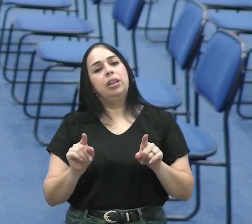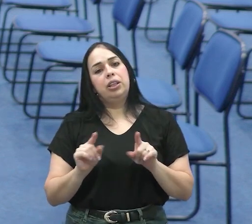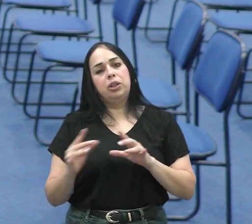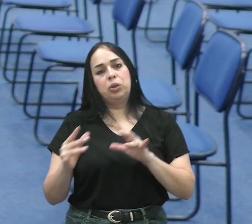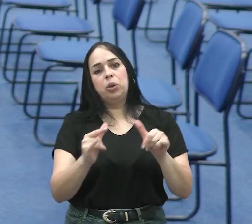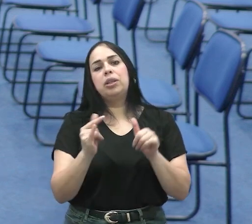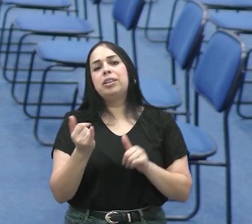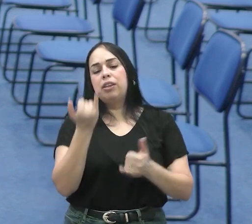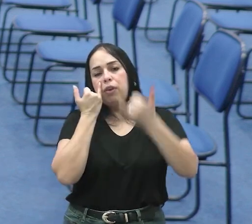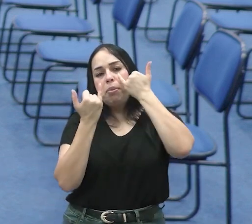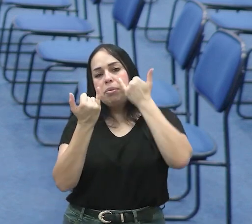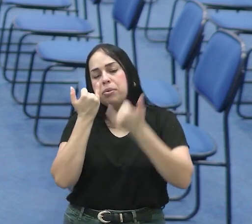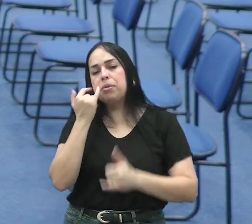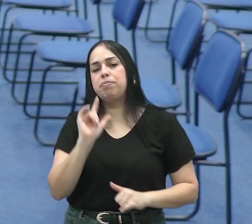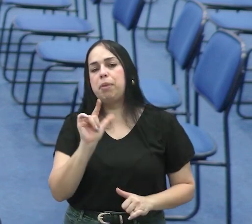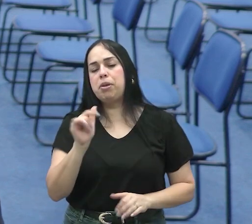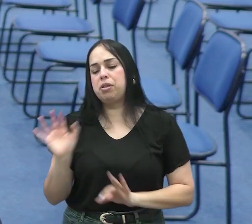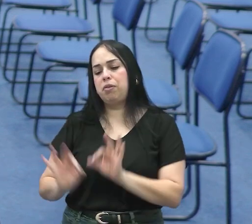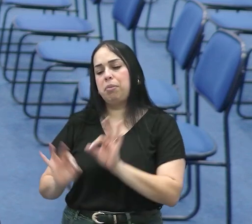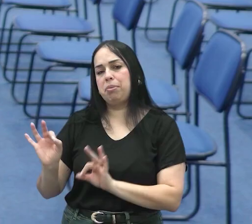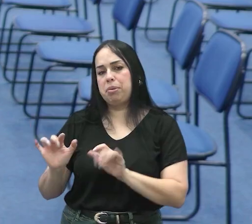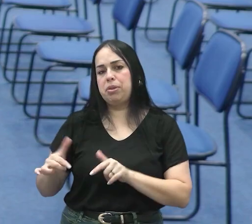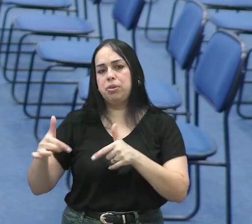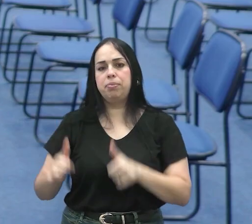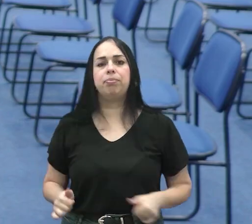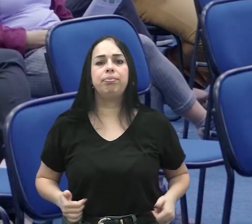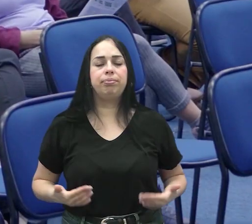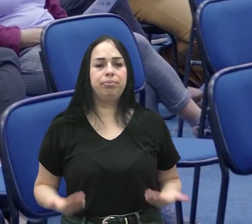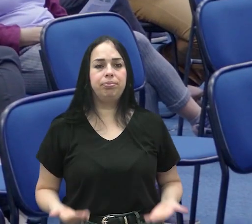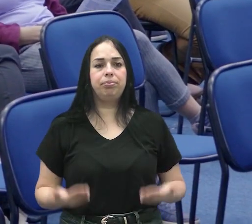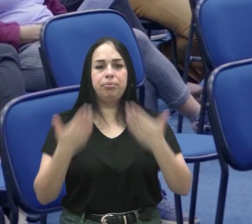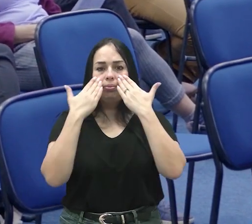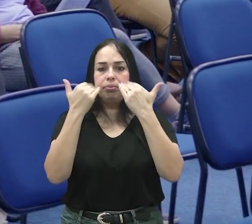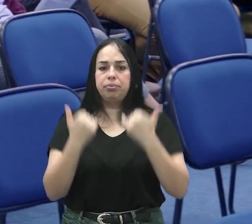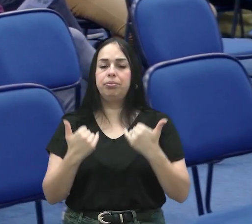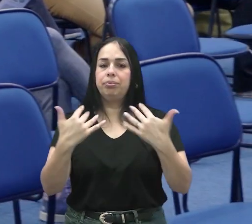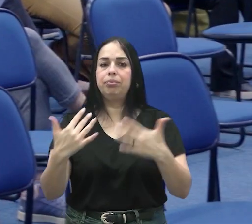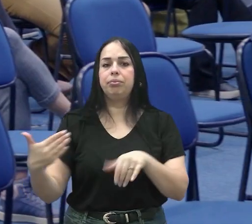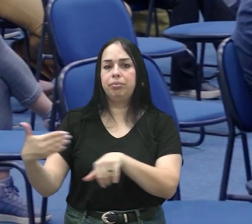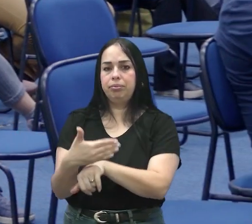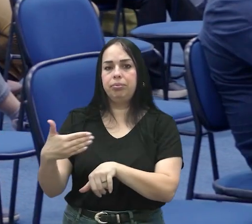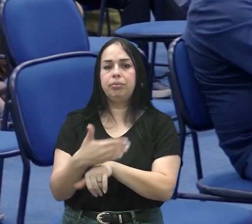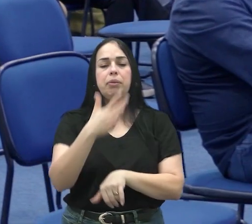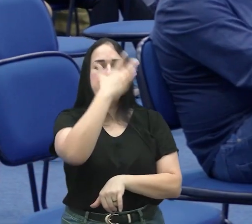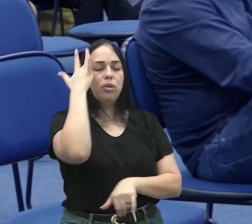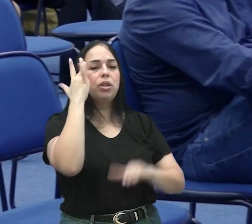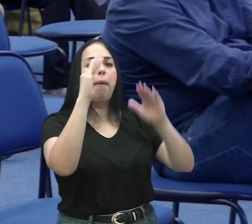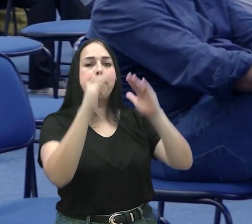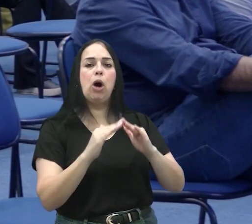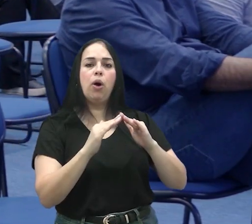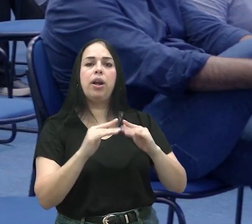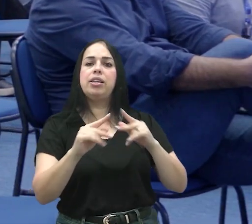essas informações vão ser consideradas para a gente planejar as próximas ações. A audiência contou com a presença de moradores